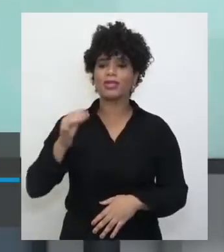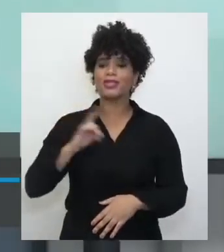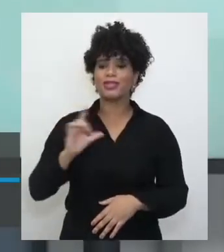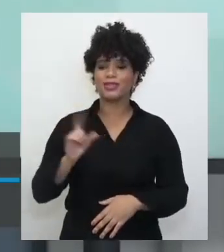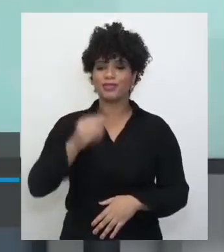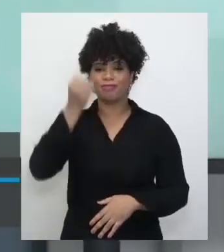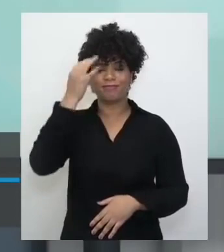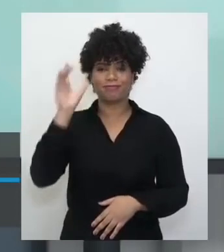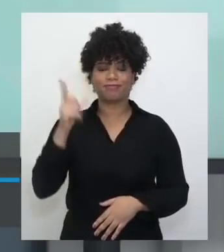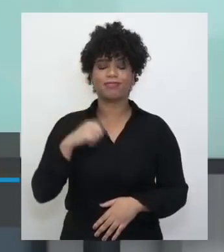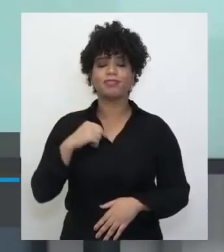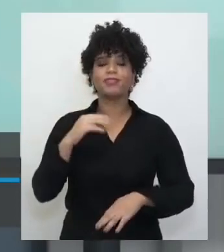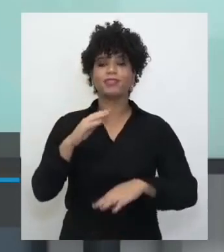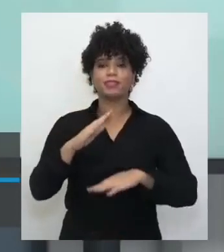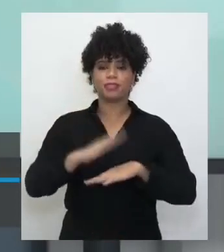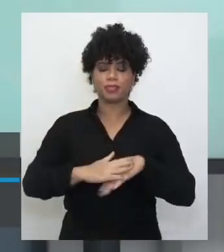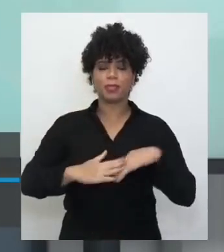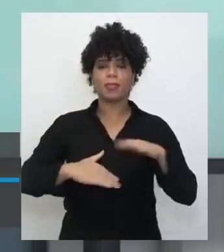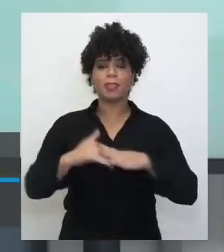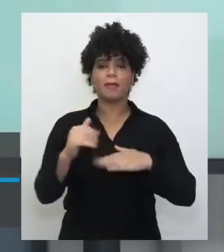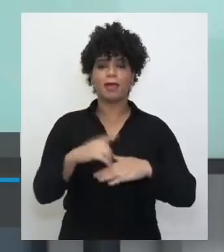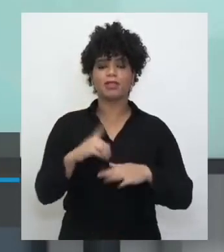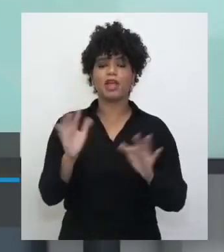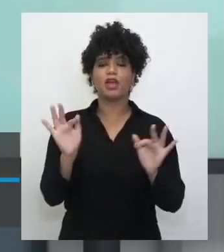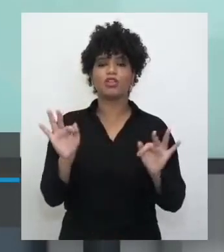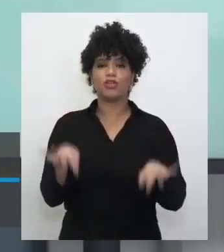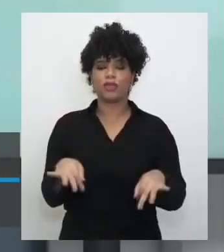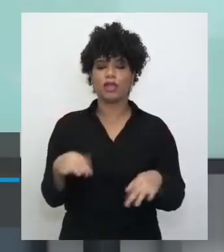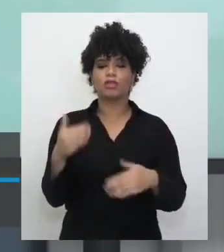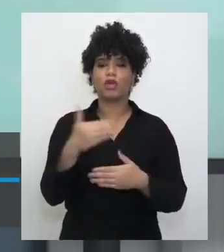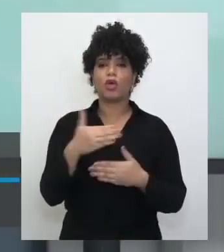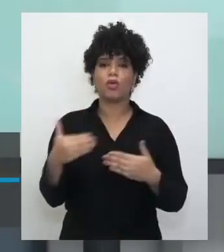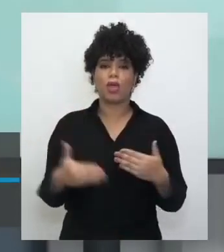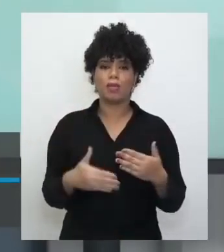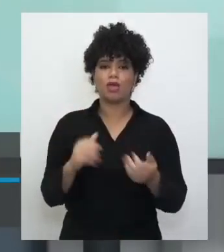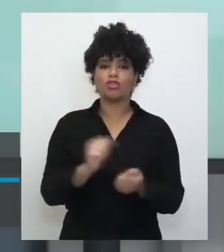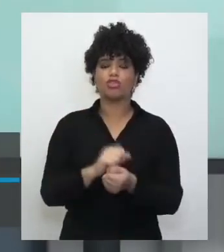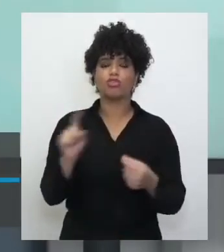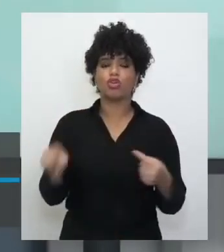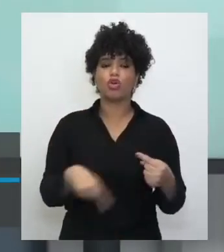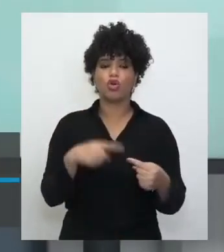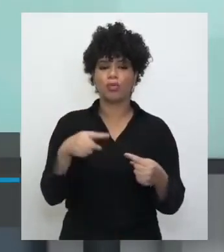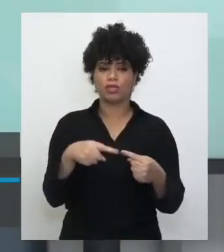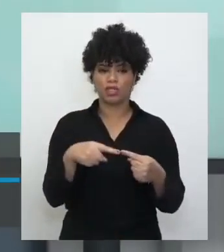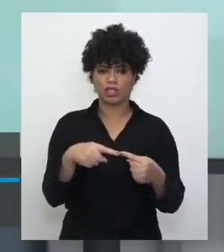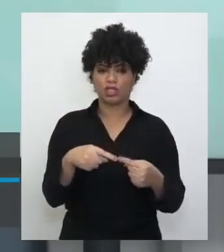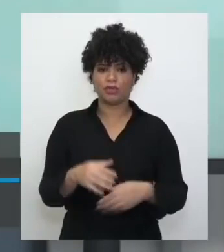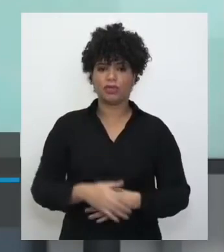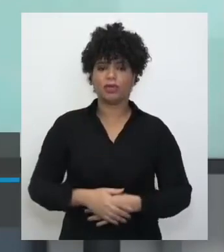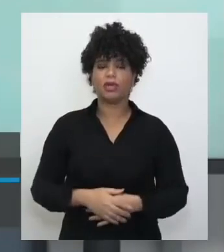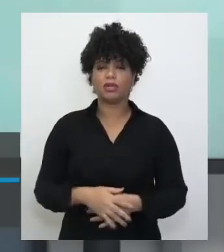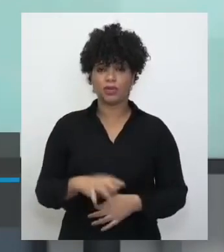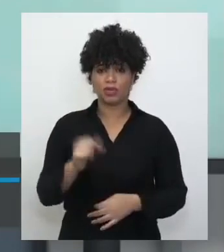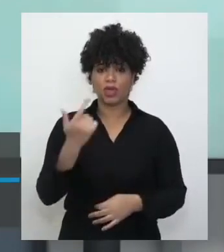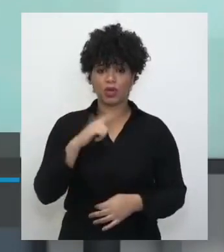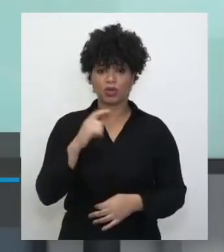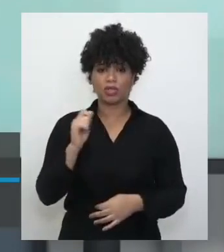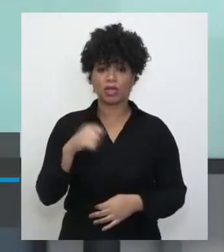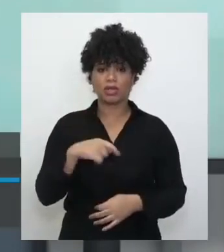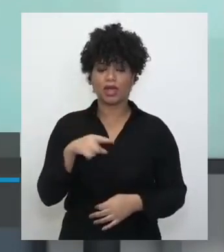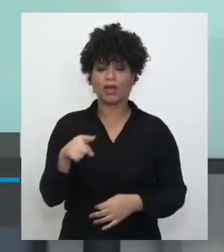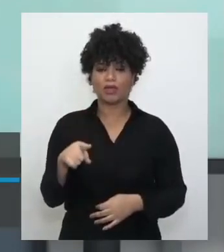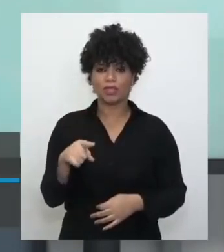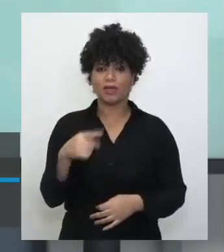não esqueçam que a habilidade dessa aula está no final do PPT, junto com os objetivos, e você, professor, para conseguir, baixa lá no